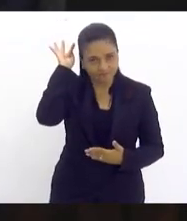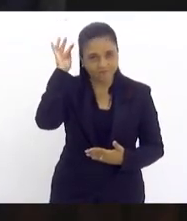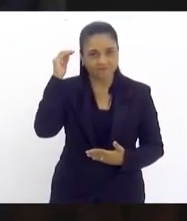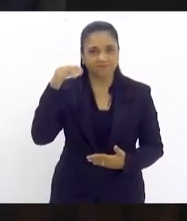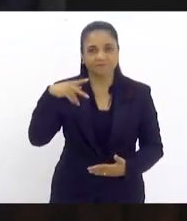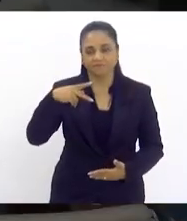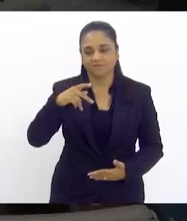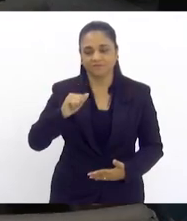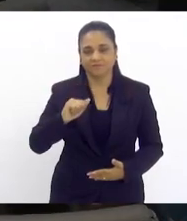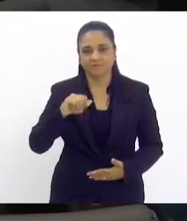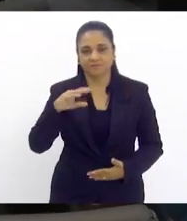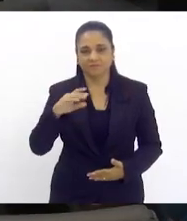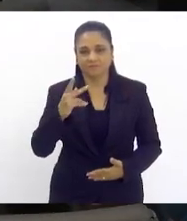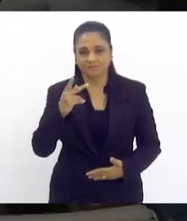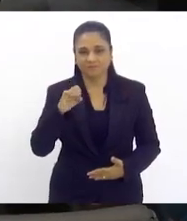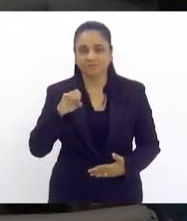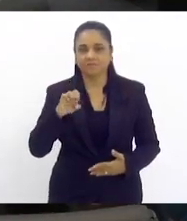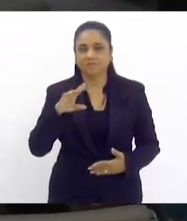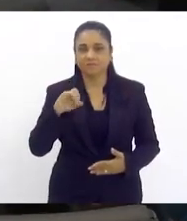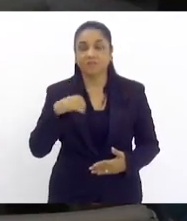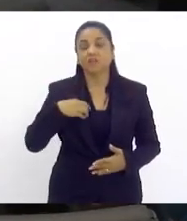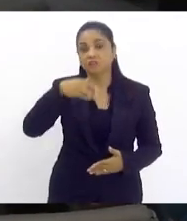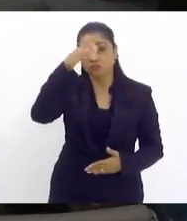fazer uso da palavra? Tia Ju.